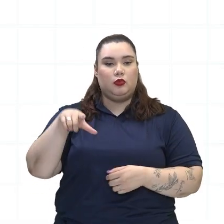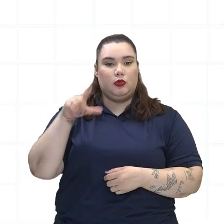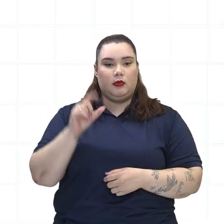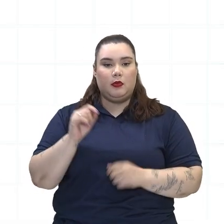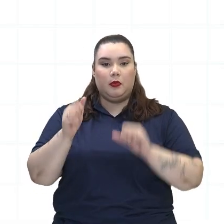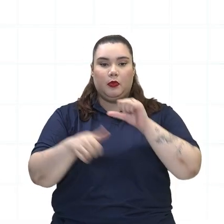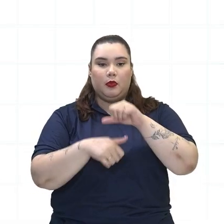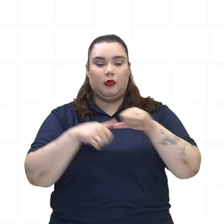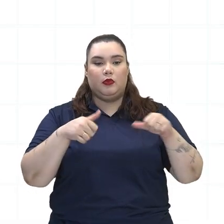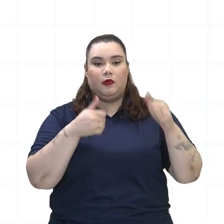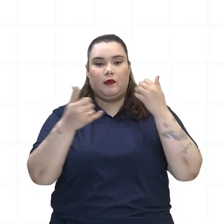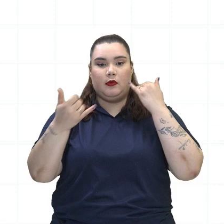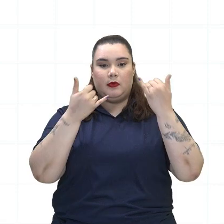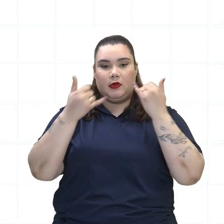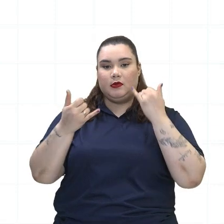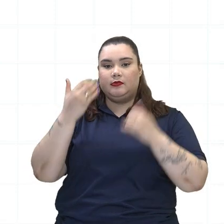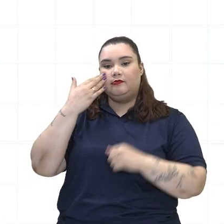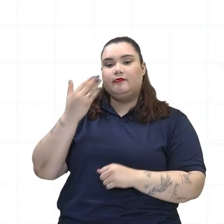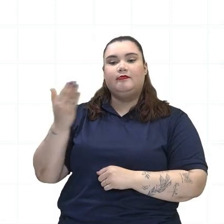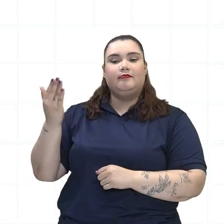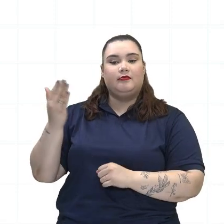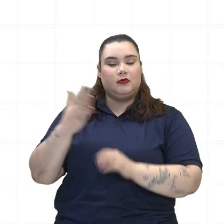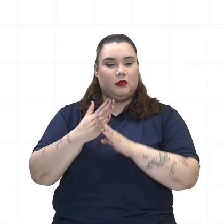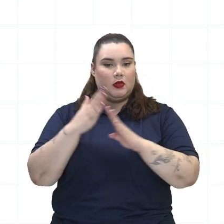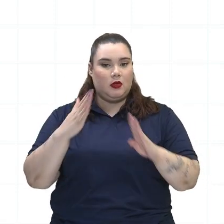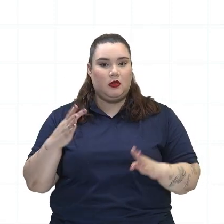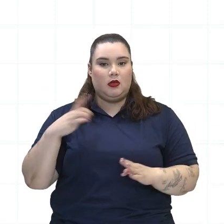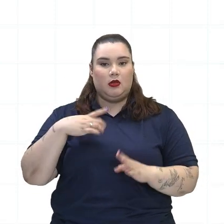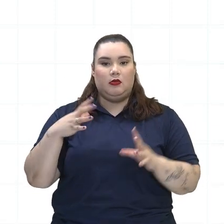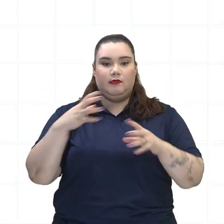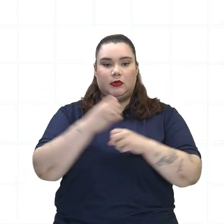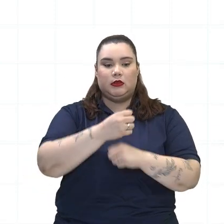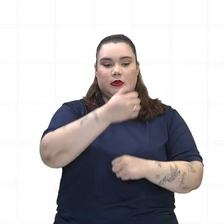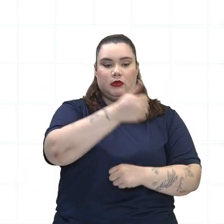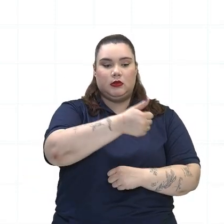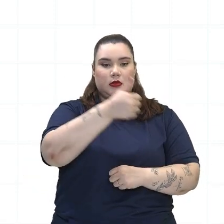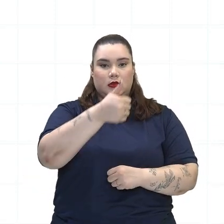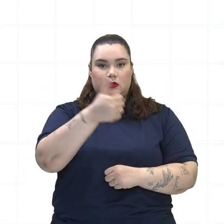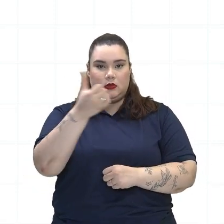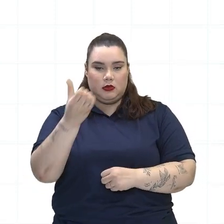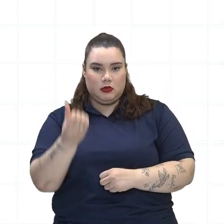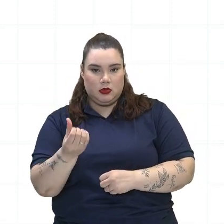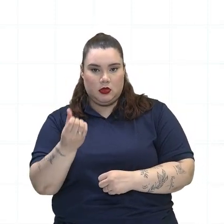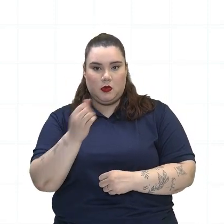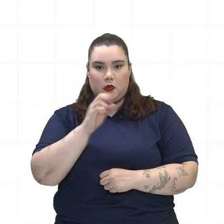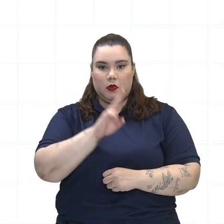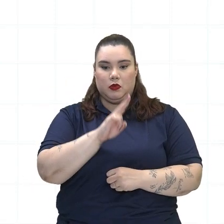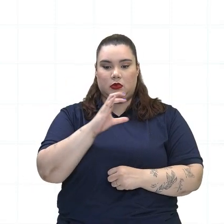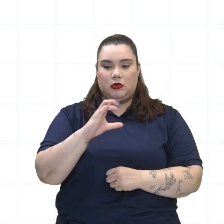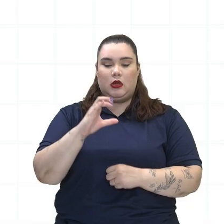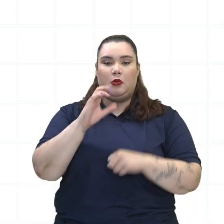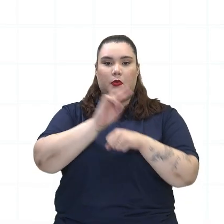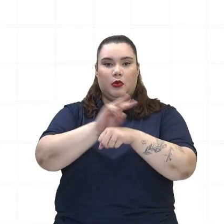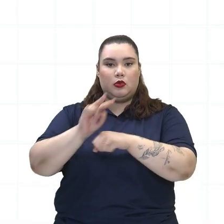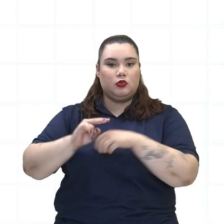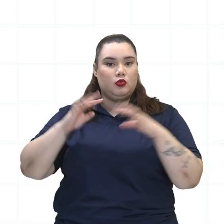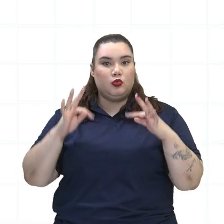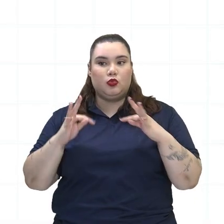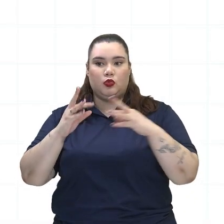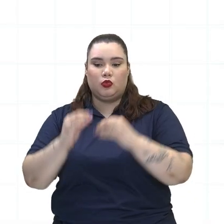vai carregar os dados e a gente vai descobrir que existem 116 unidades de conservação de proteção